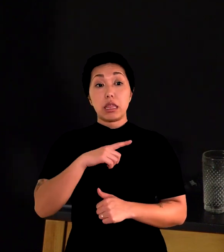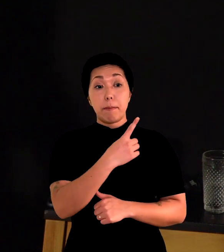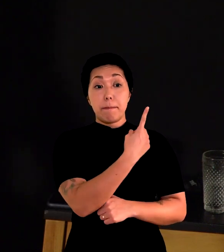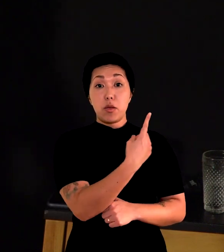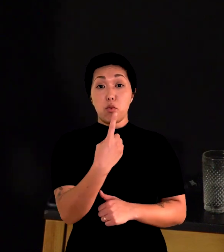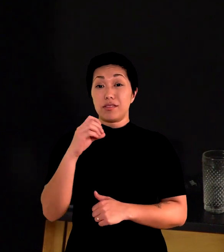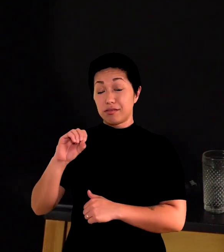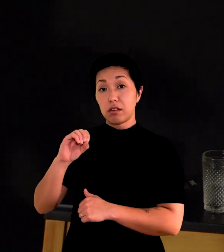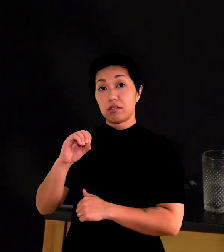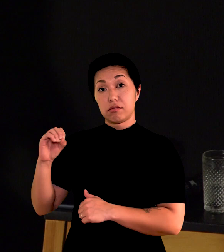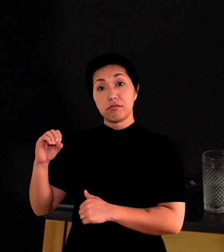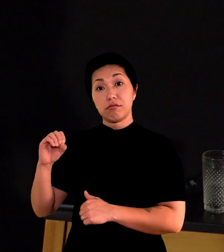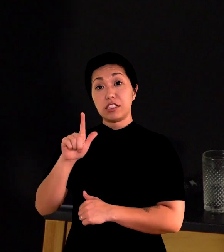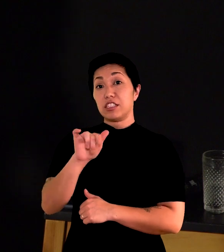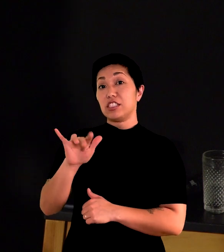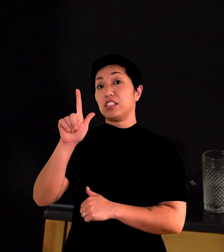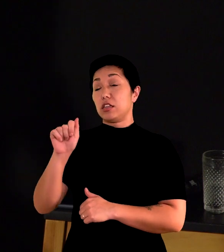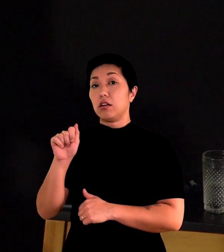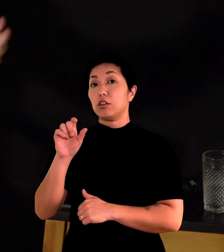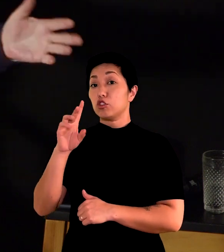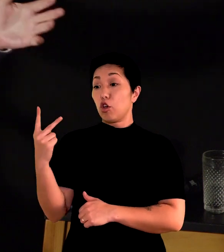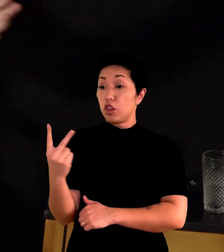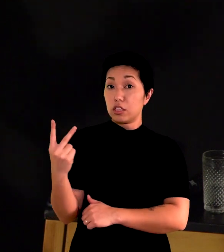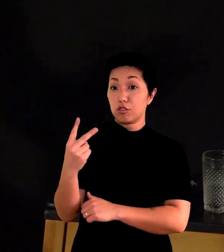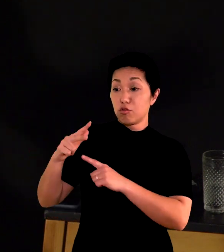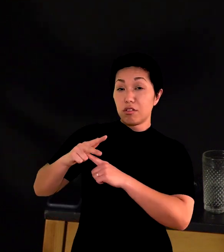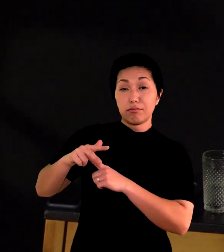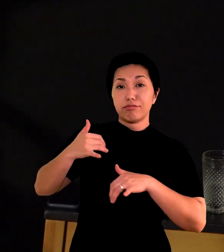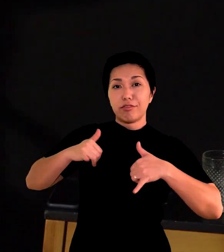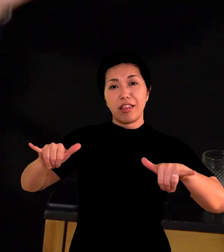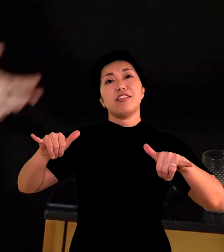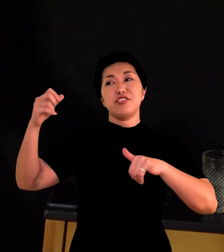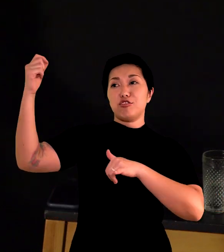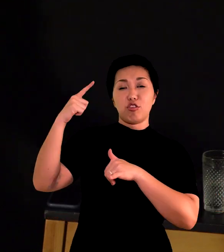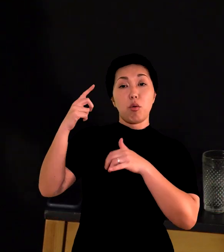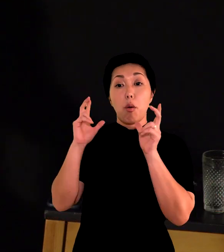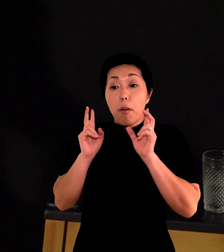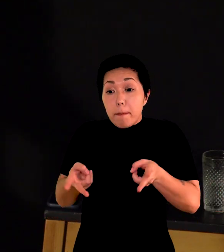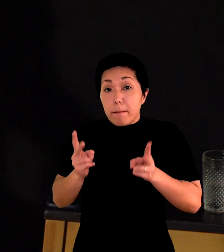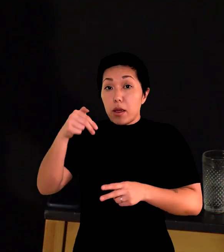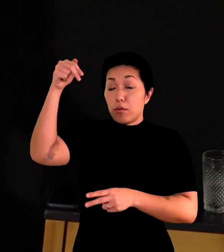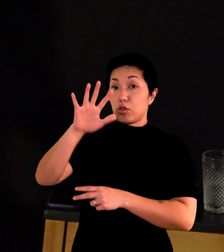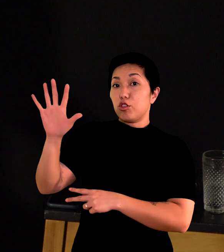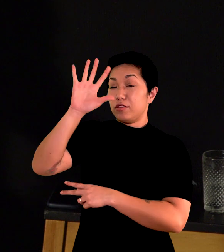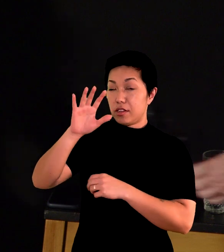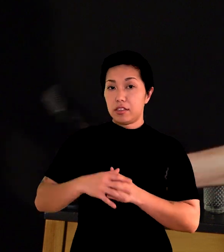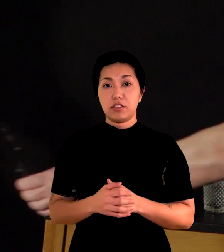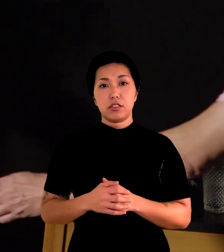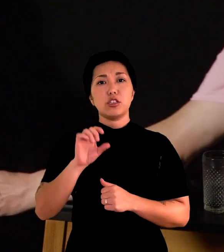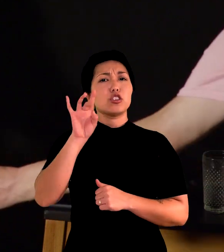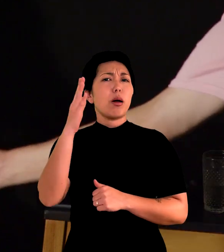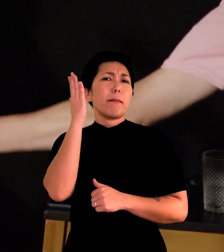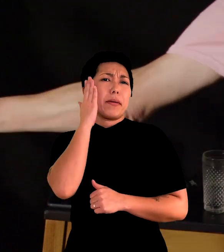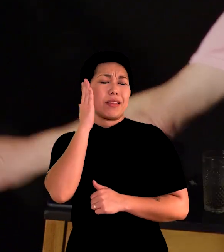pelo menos. Então, a gente tem 1.100 gigawatts só dessas duas fontes e numa única região. Para ter